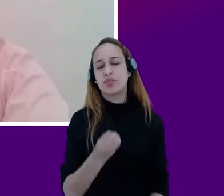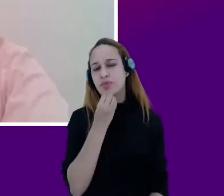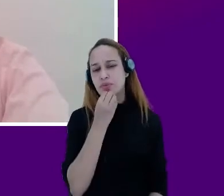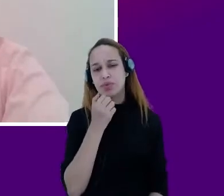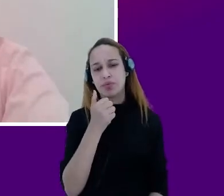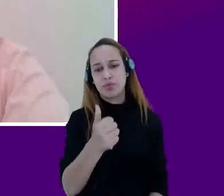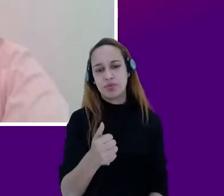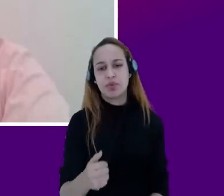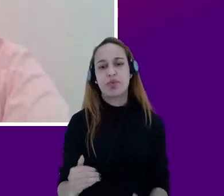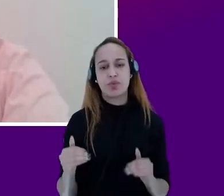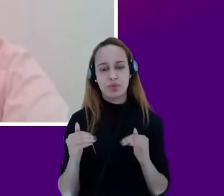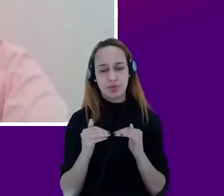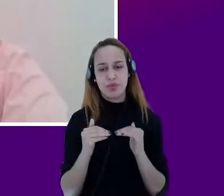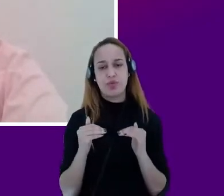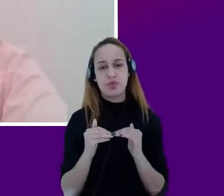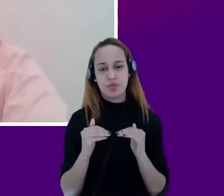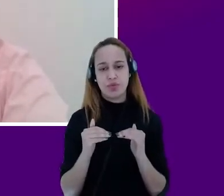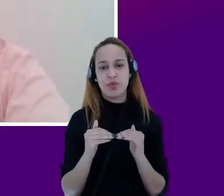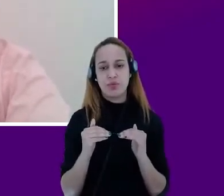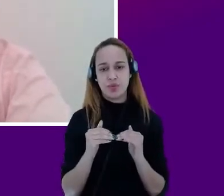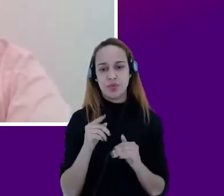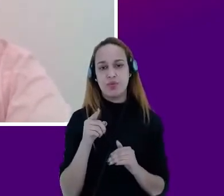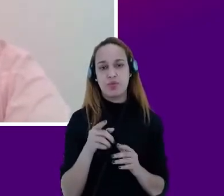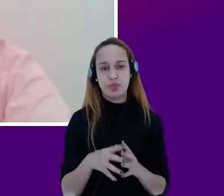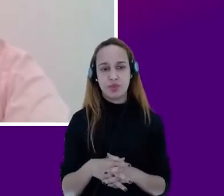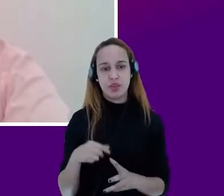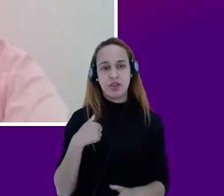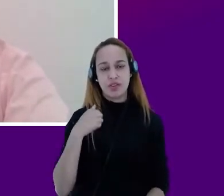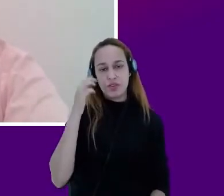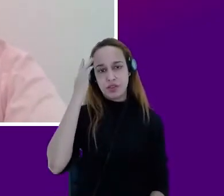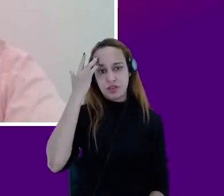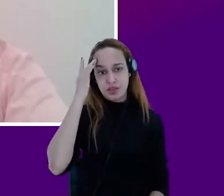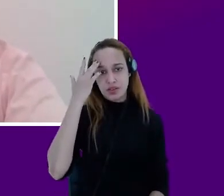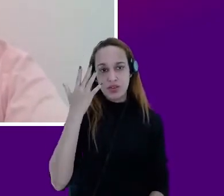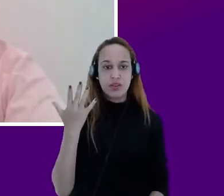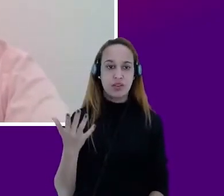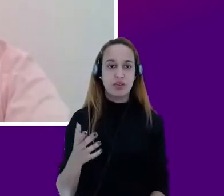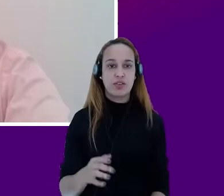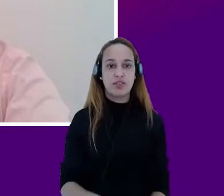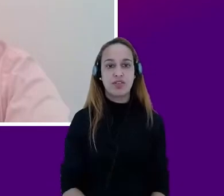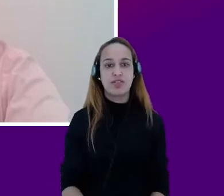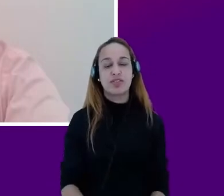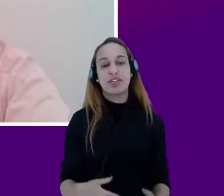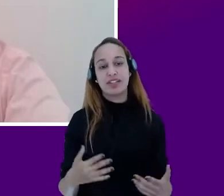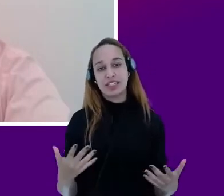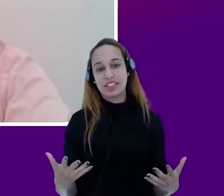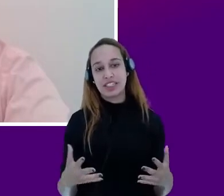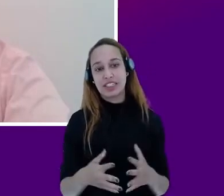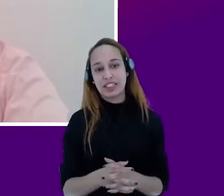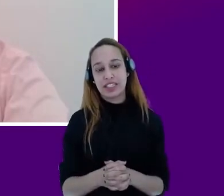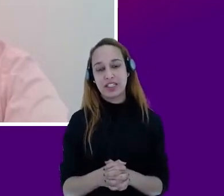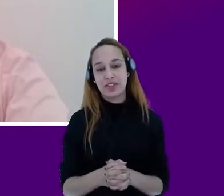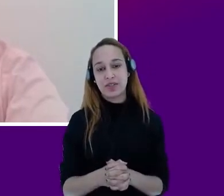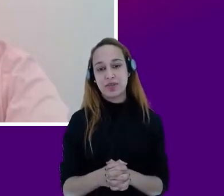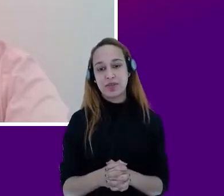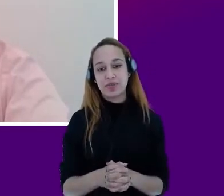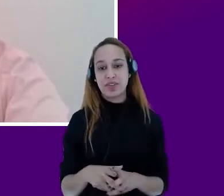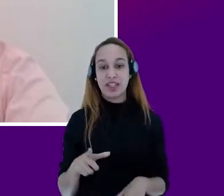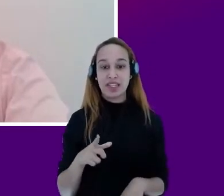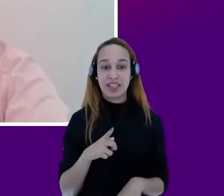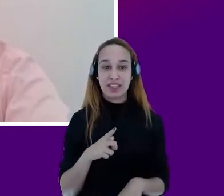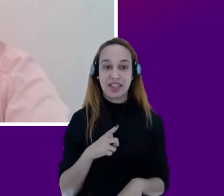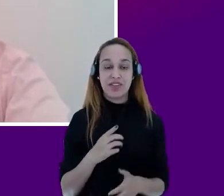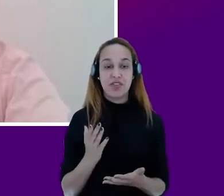Concordo com você. Acho que a gente tem que, infelizmente, porque a gente teve aí alguns probleminhas